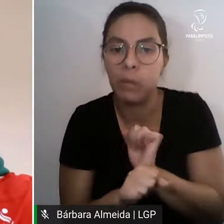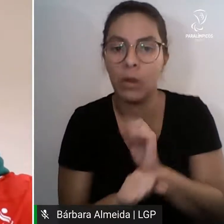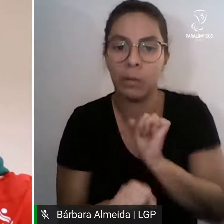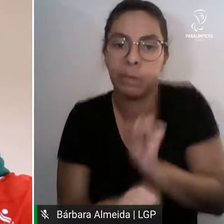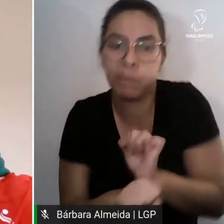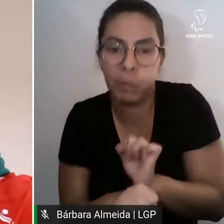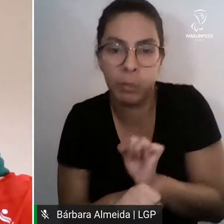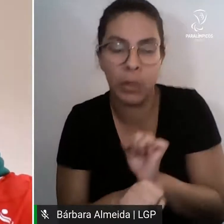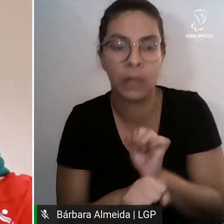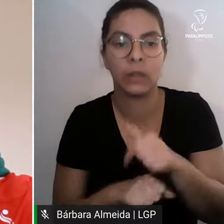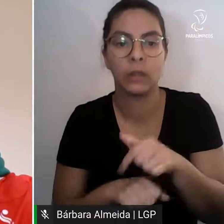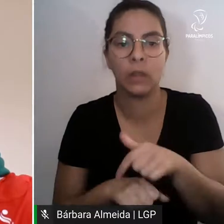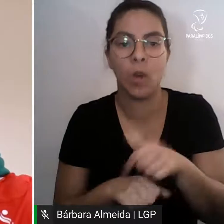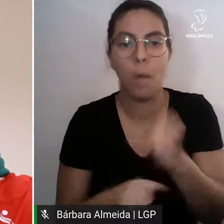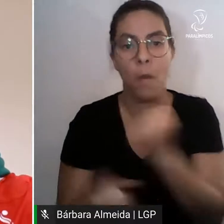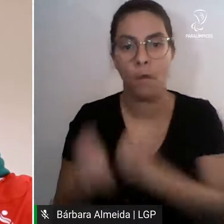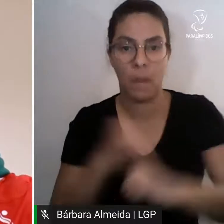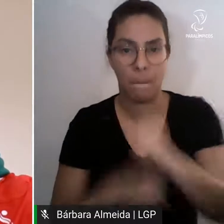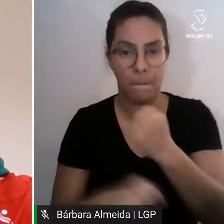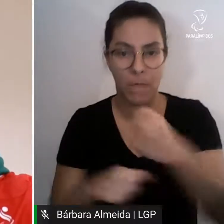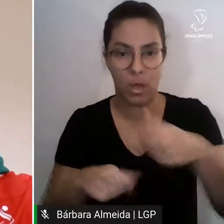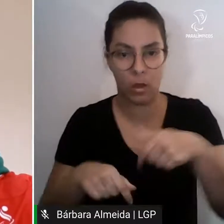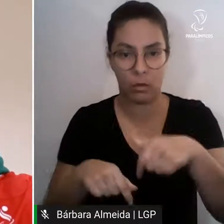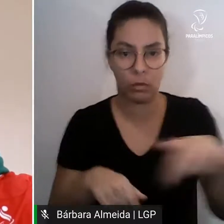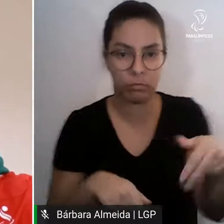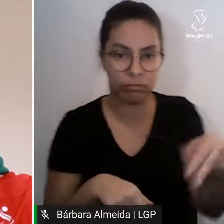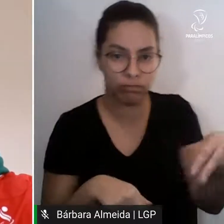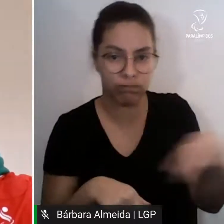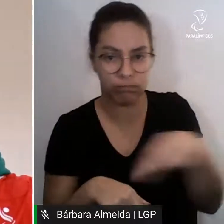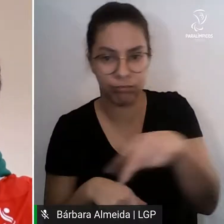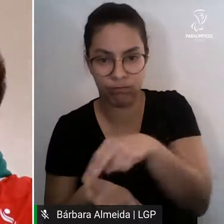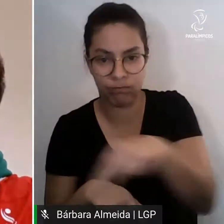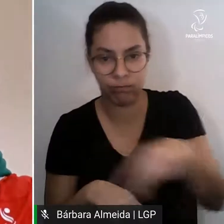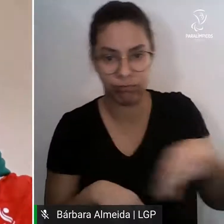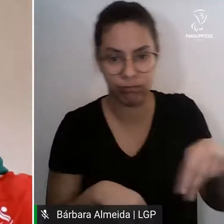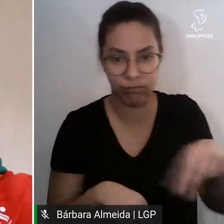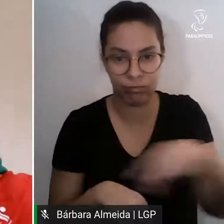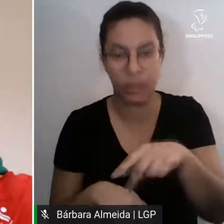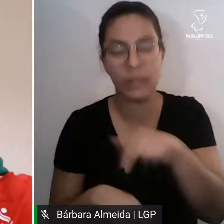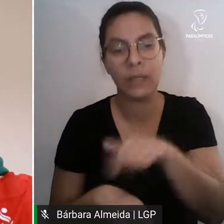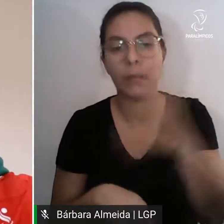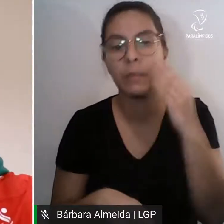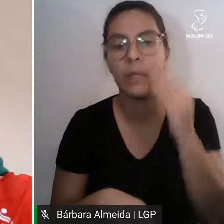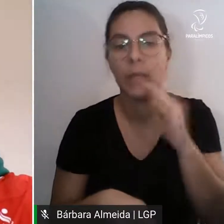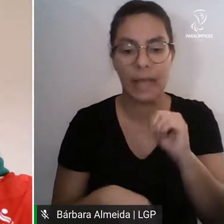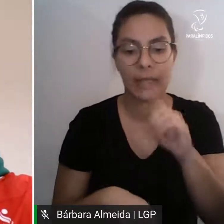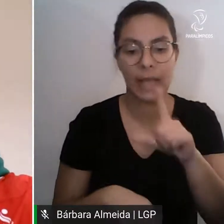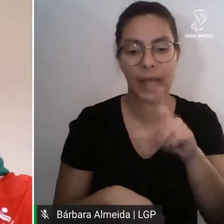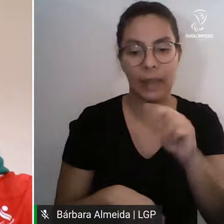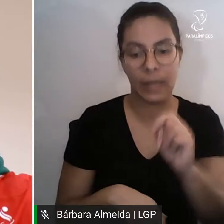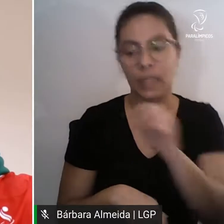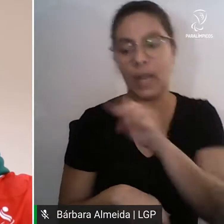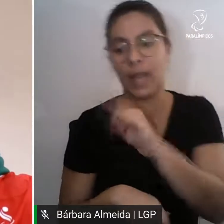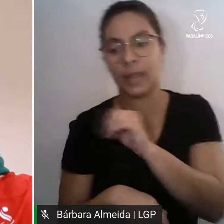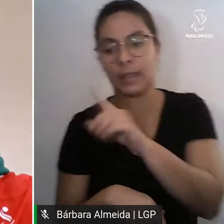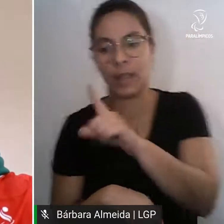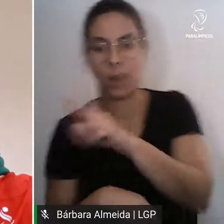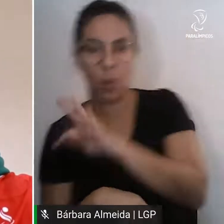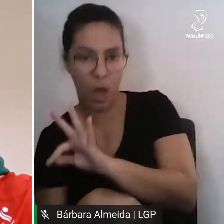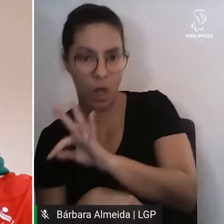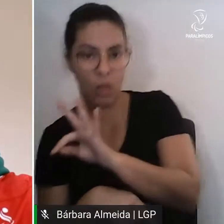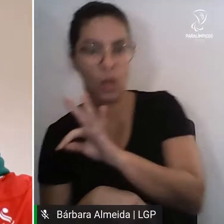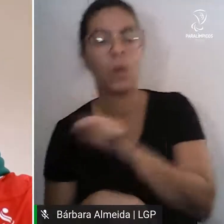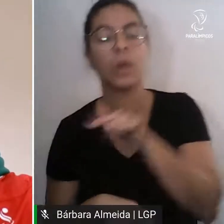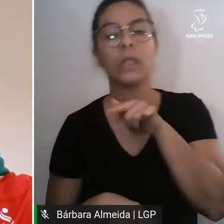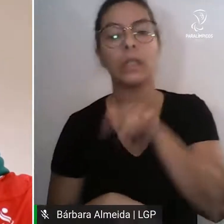que uma das capacidades que normalmente distingue um atleta SL3 de um atleta SL4 tem a ver